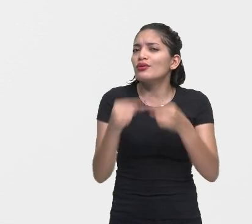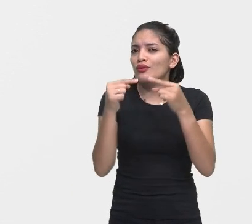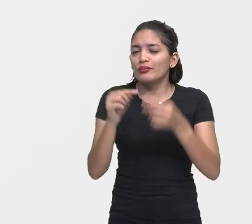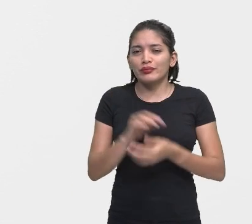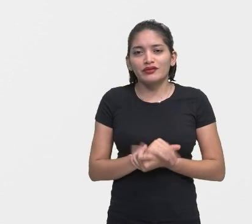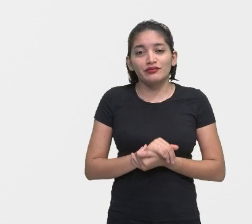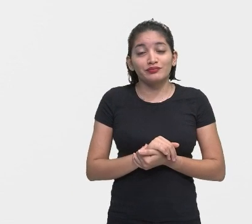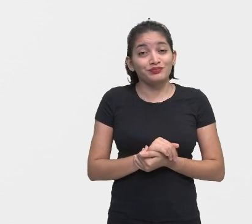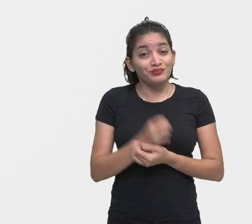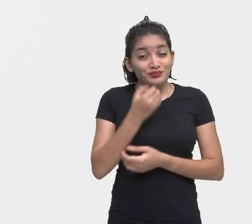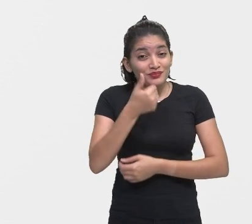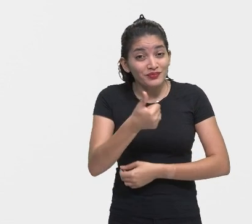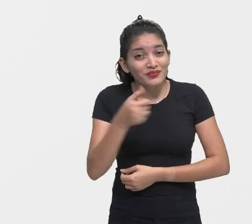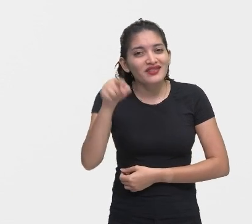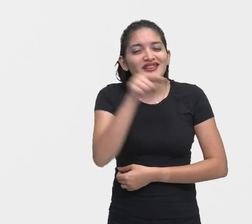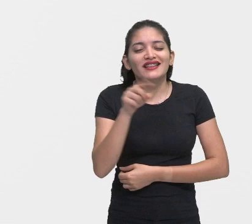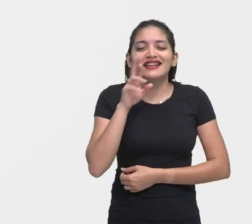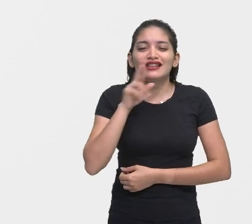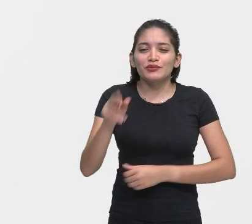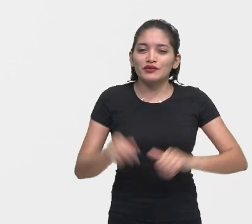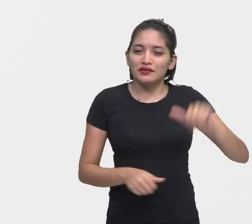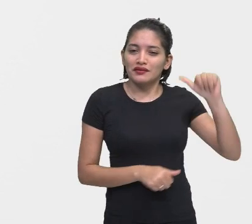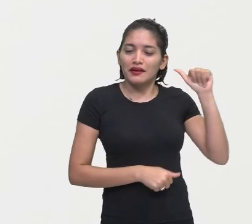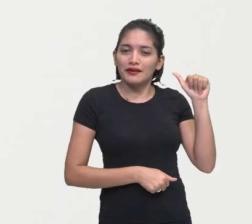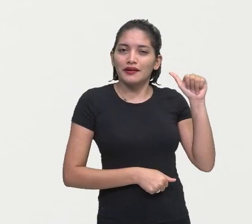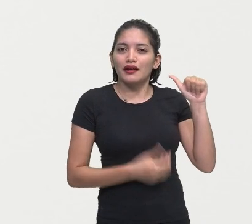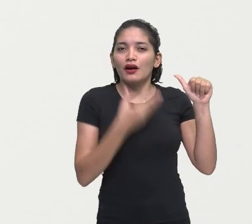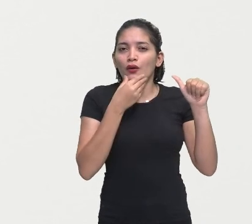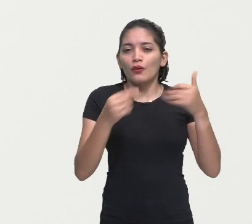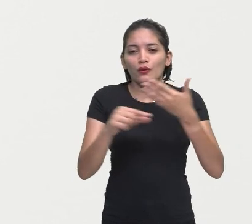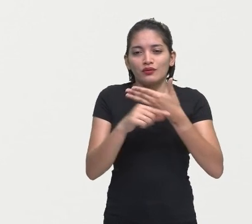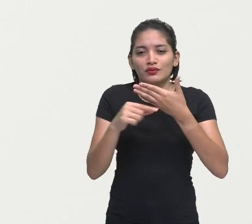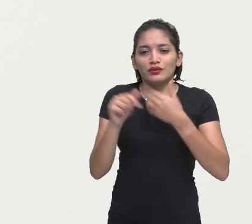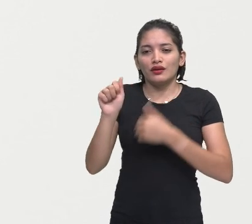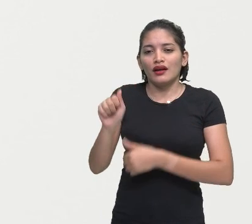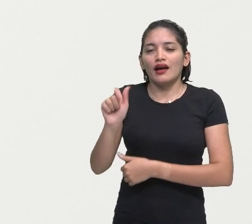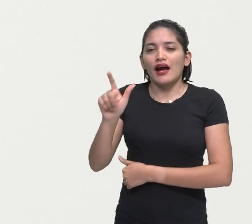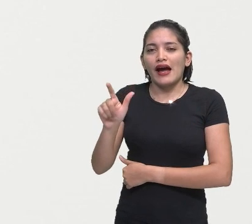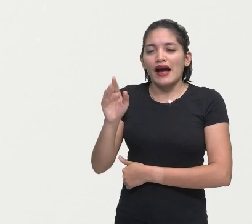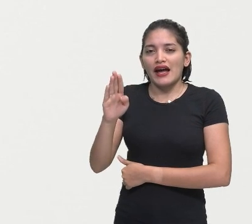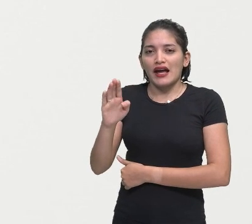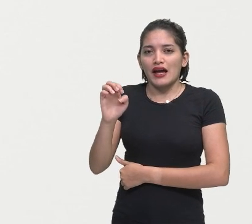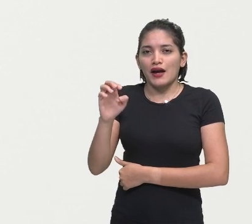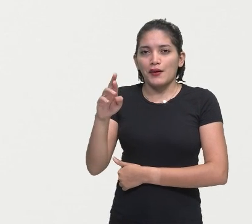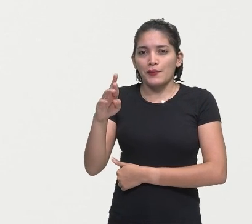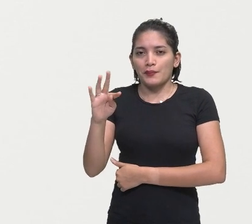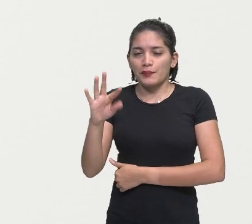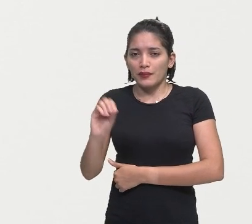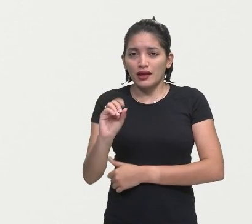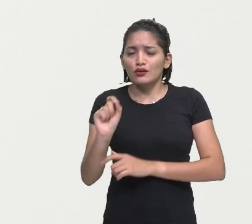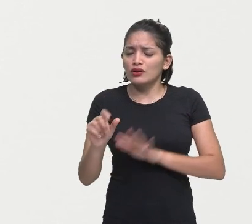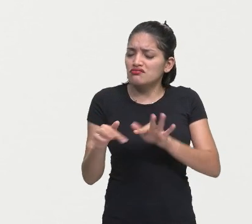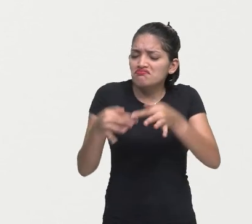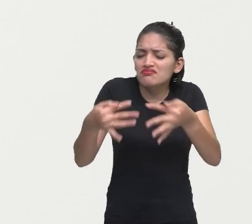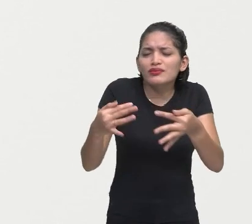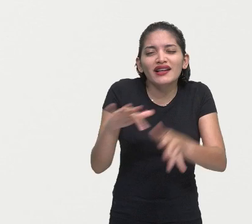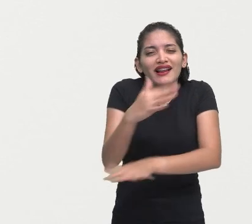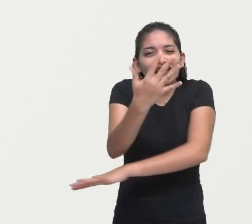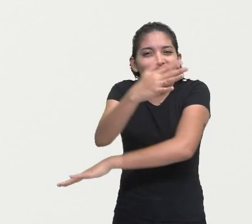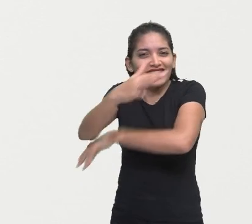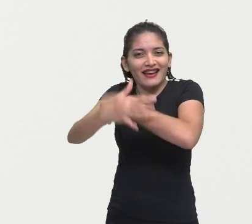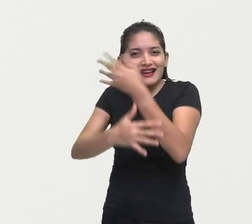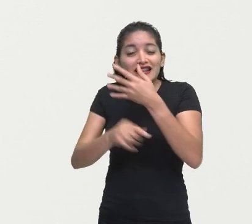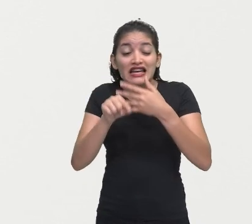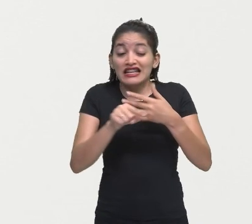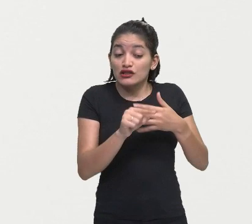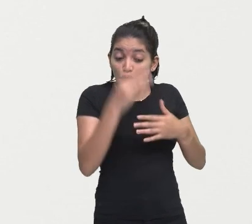você que assinalou a letra A, Alberto Caeiro, né? Esse é o poeta da simplicidade, da natureza, né? Que ele